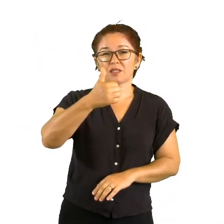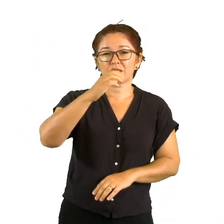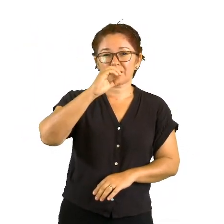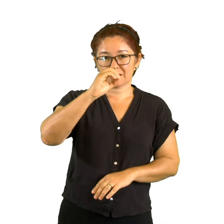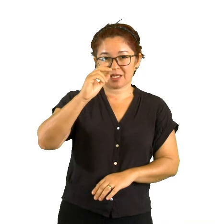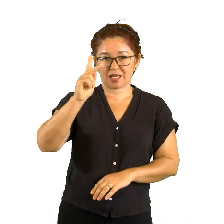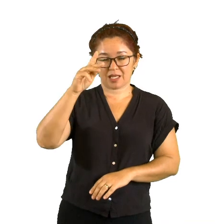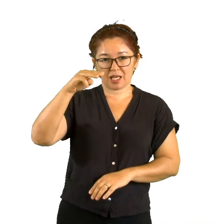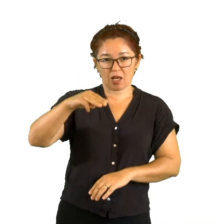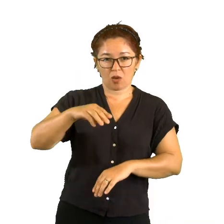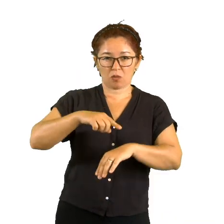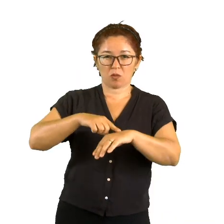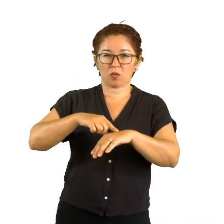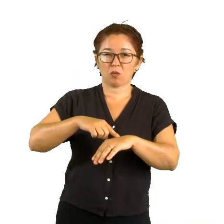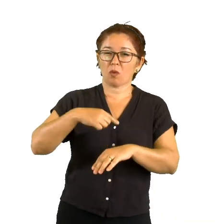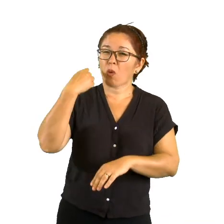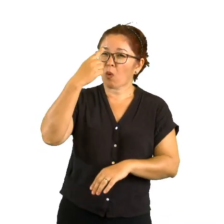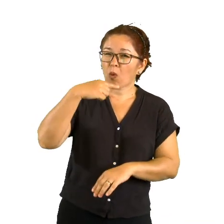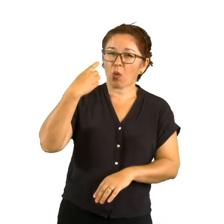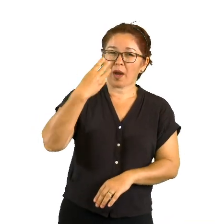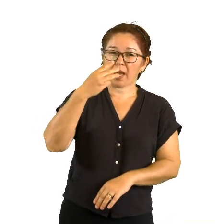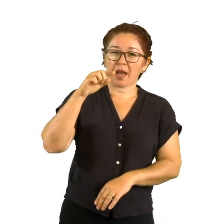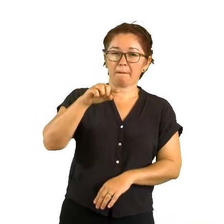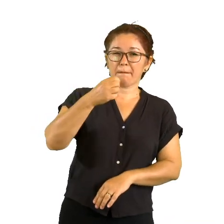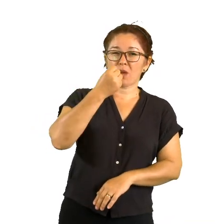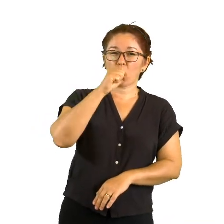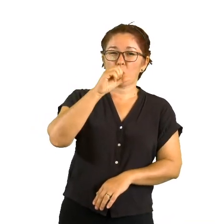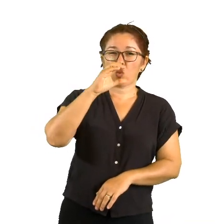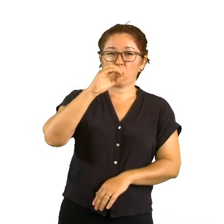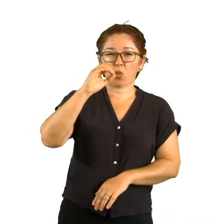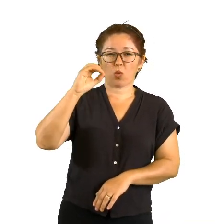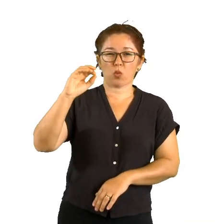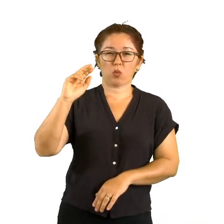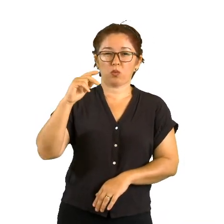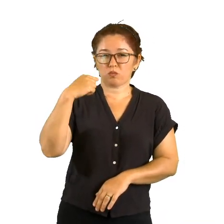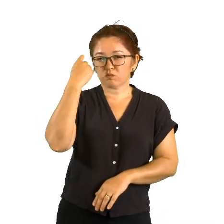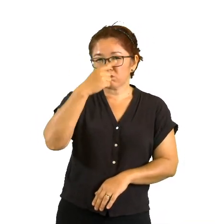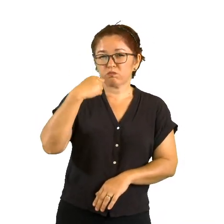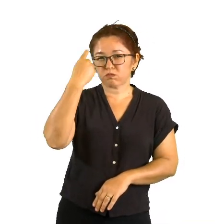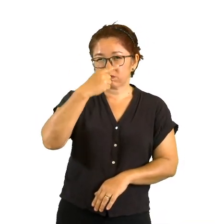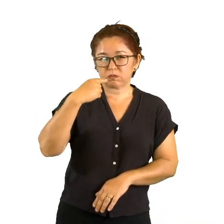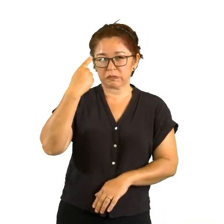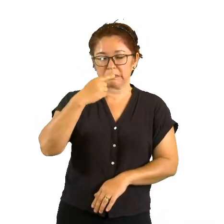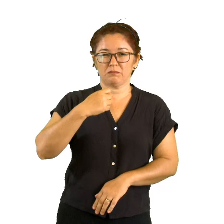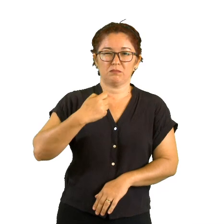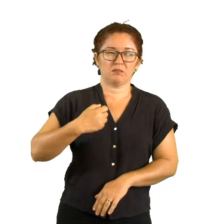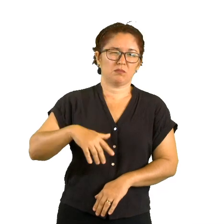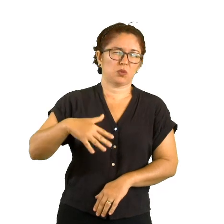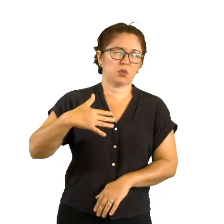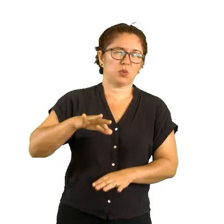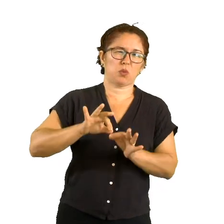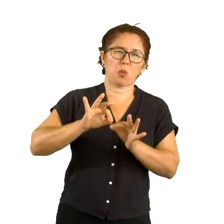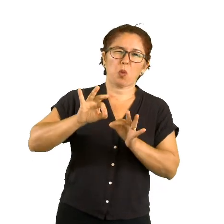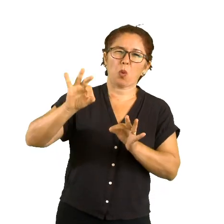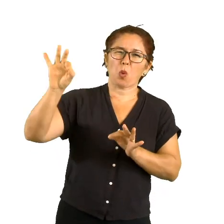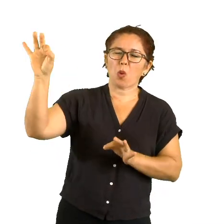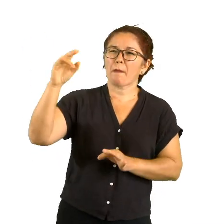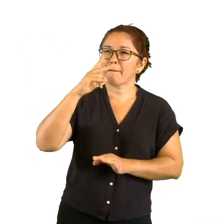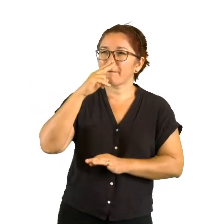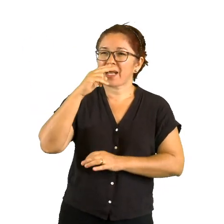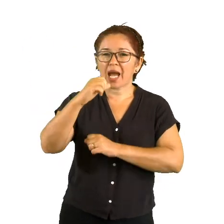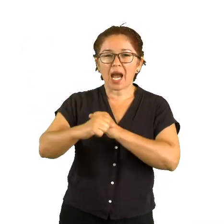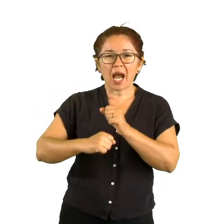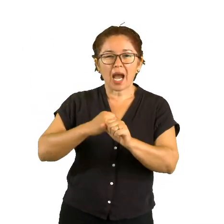3.800 horas de carro. Isso significa mais de meio ano para viajar da